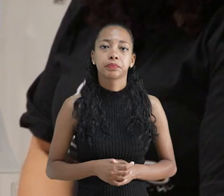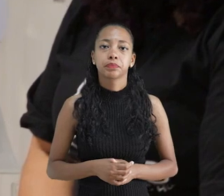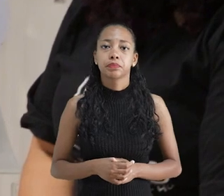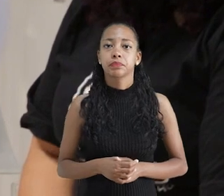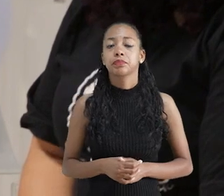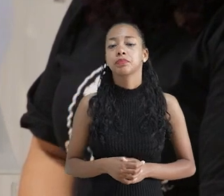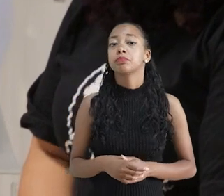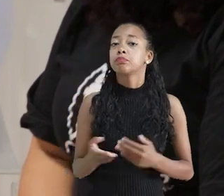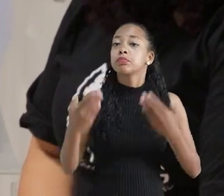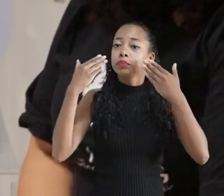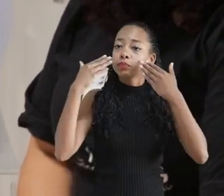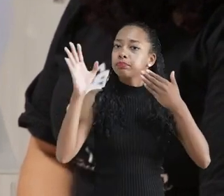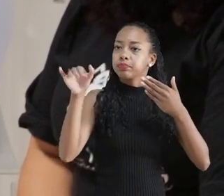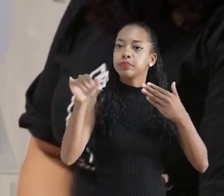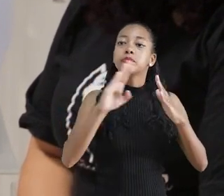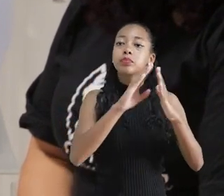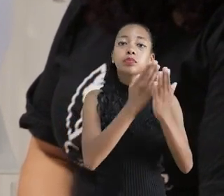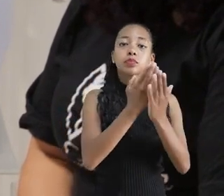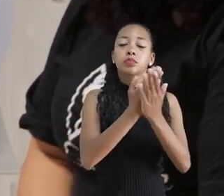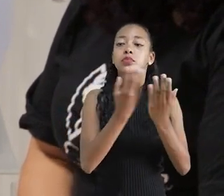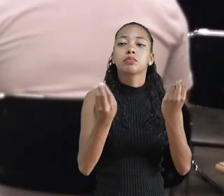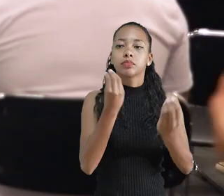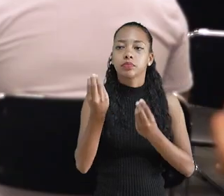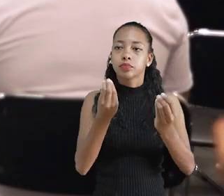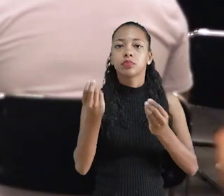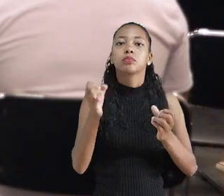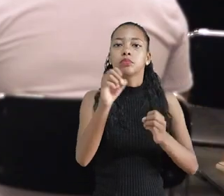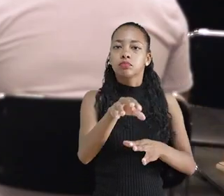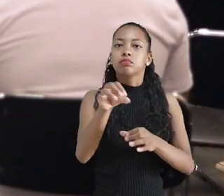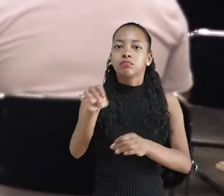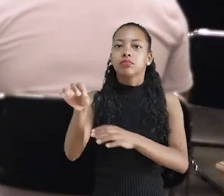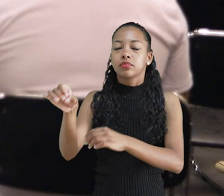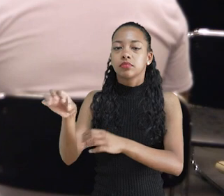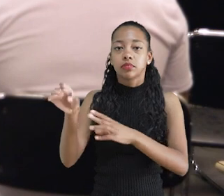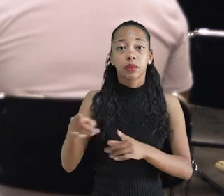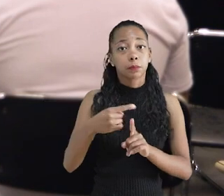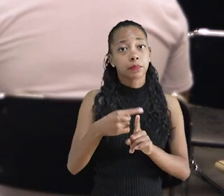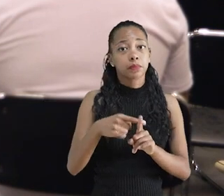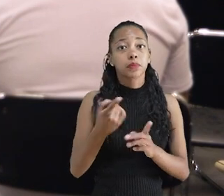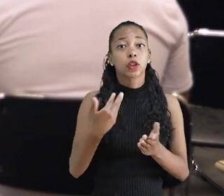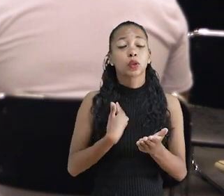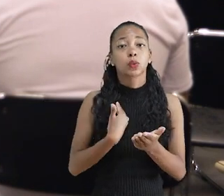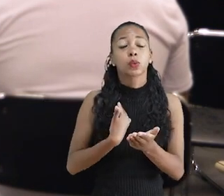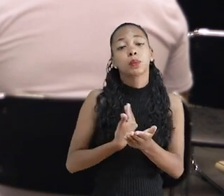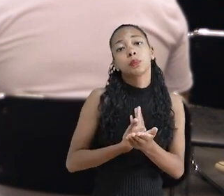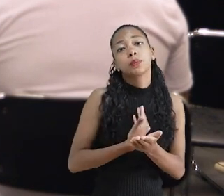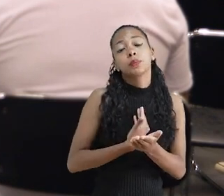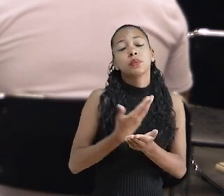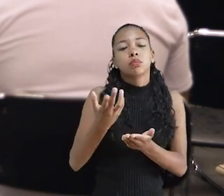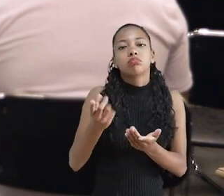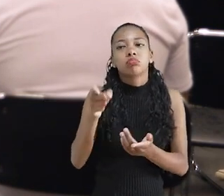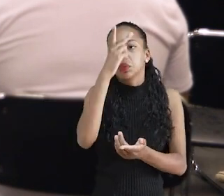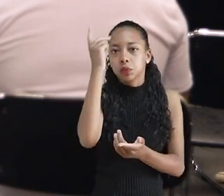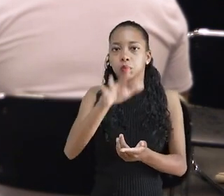educomunicação para também as escolas e isso foi muito interessante Porque a partir daí começaram a surgir Ah não vou só assistir o que